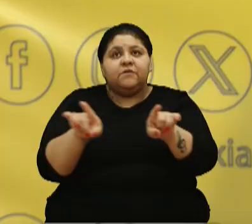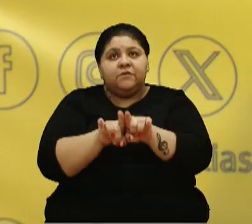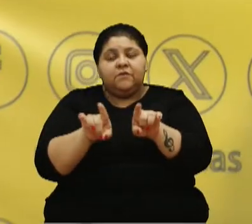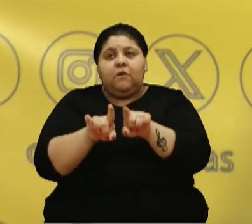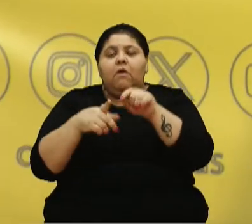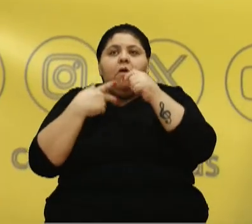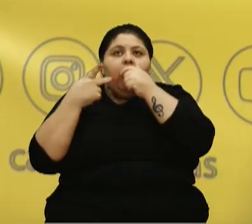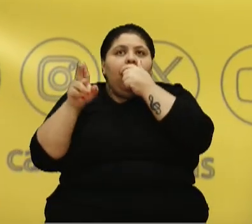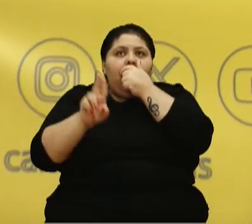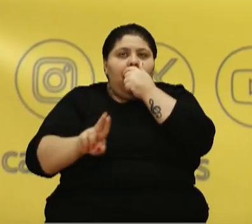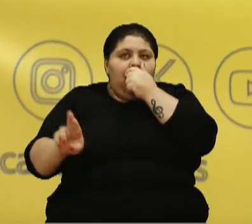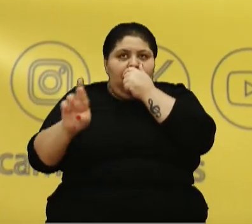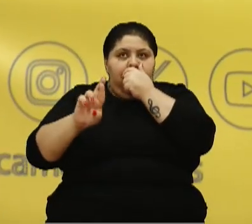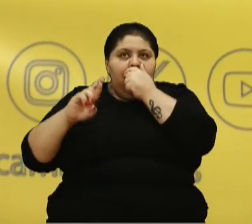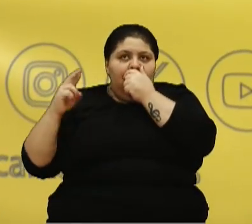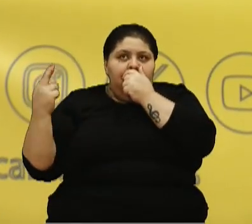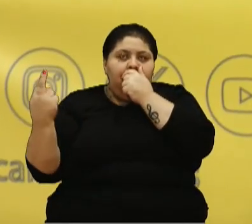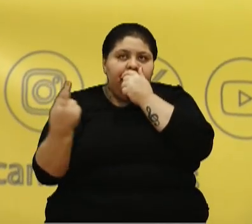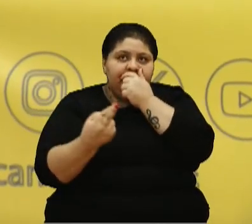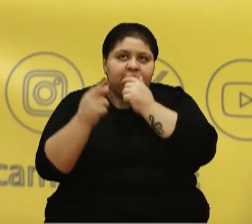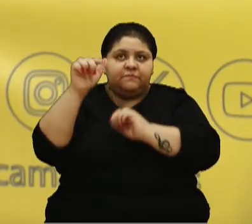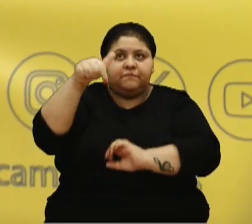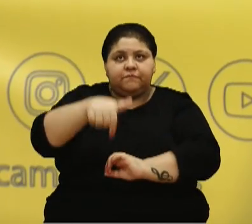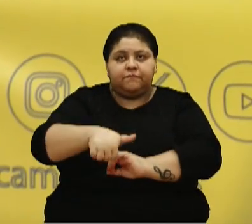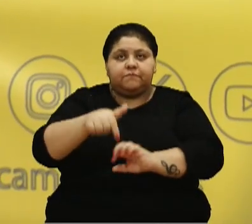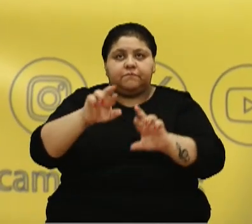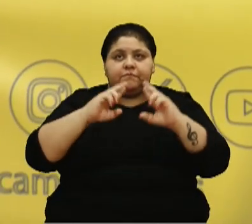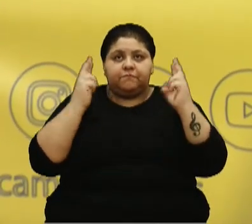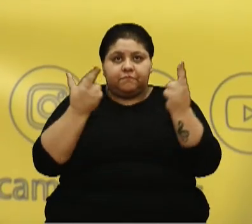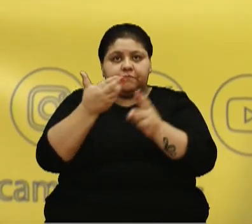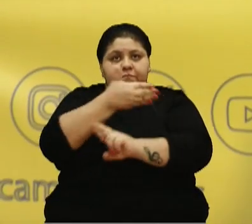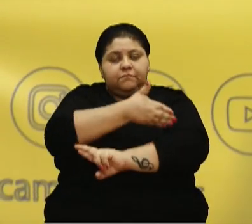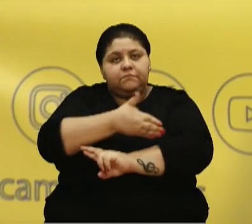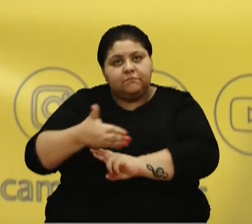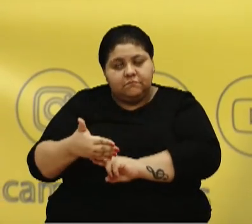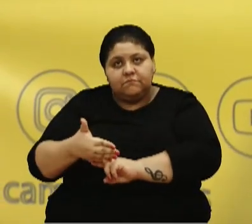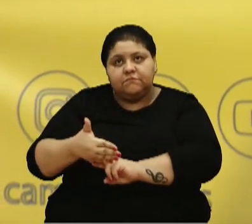utilizou o grande expediente aqui da sessão ordinária desta terça-feira.